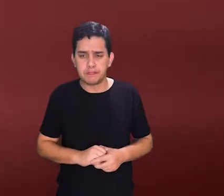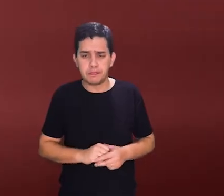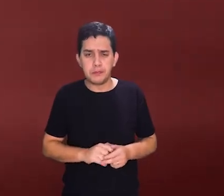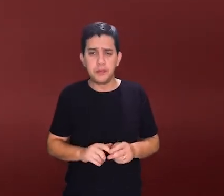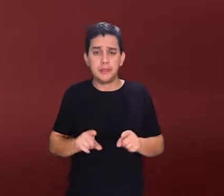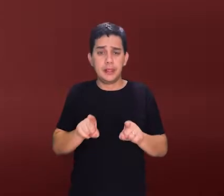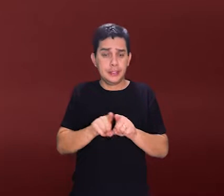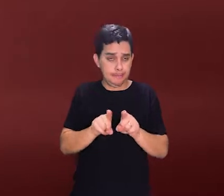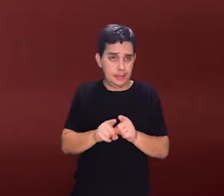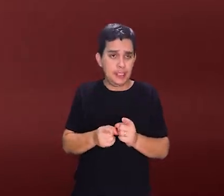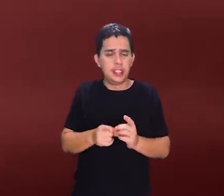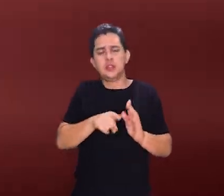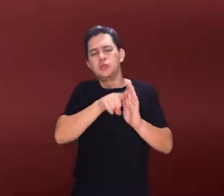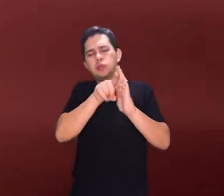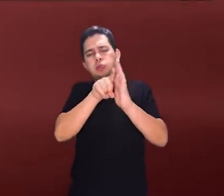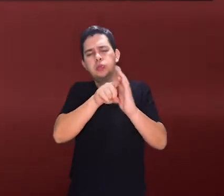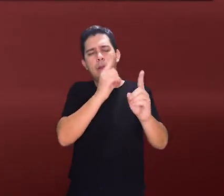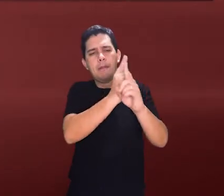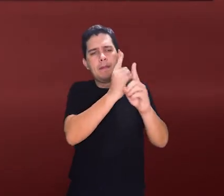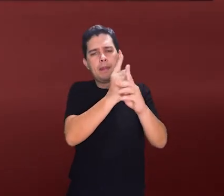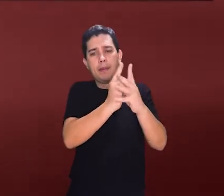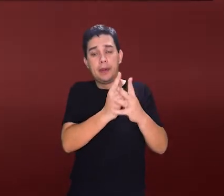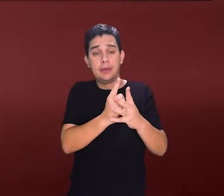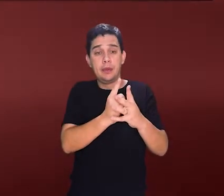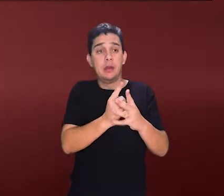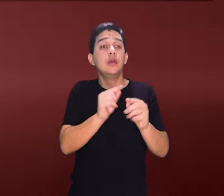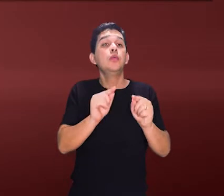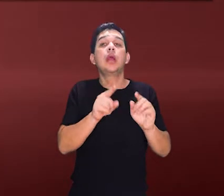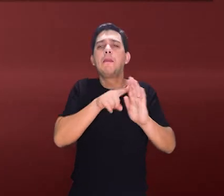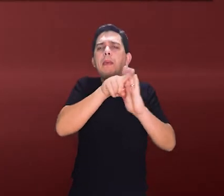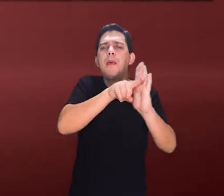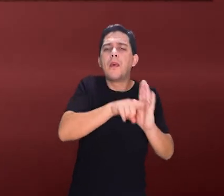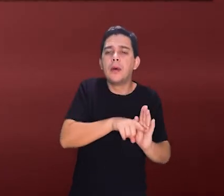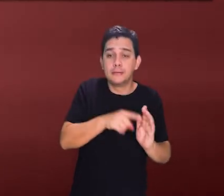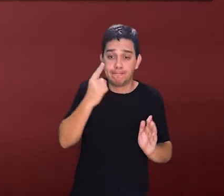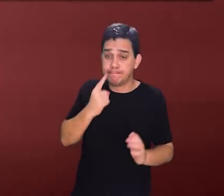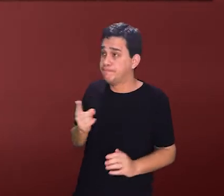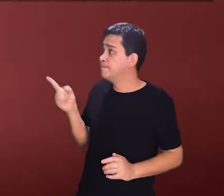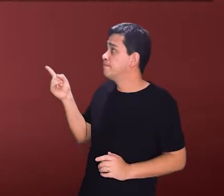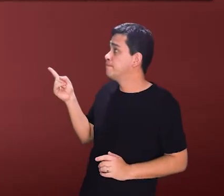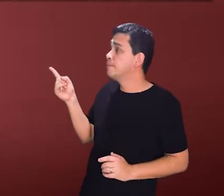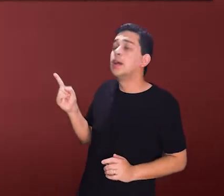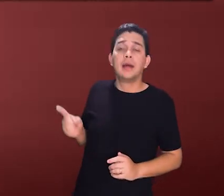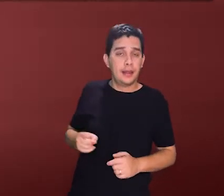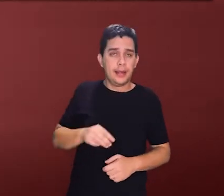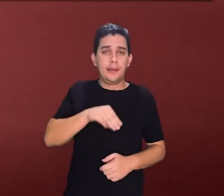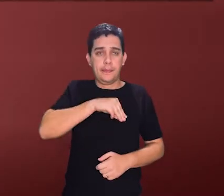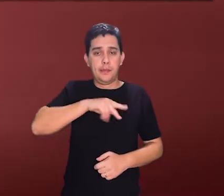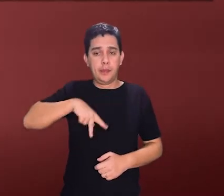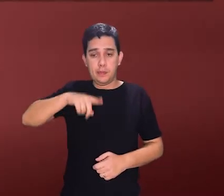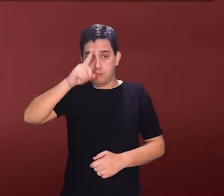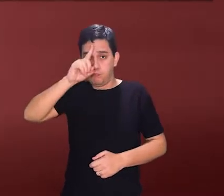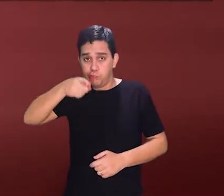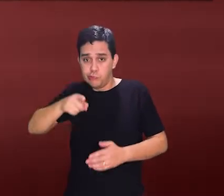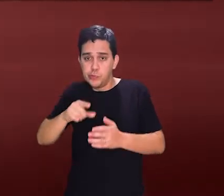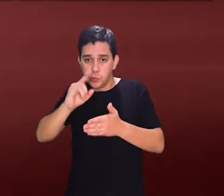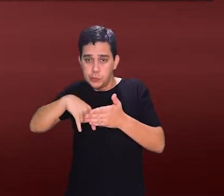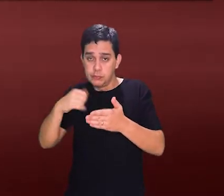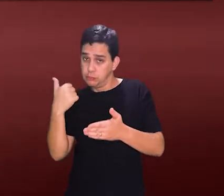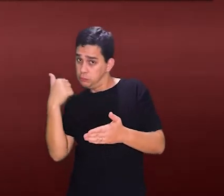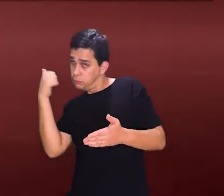Executivo. Esses levantamentos foram realizados em razão de recomendação do Ministério Público, no sentido da elaboração de um plano de recuperação gradual da